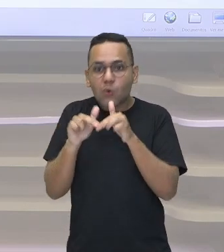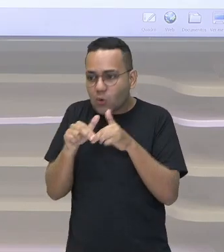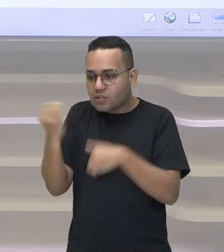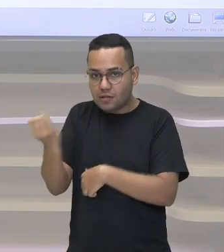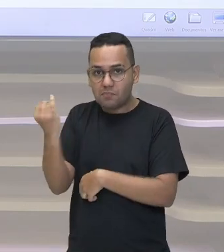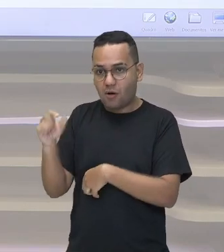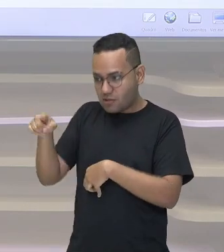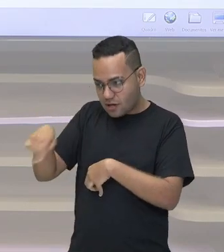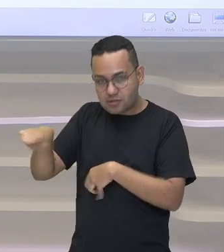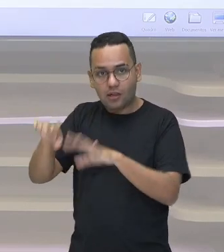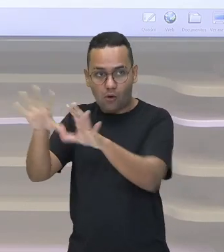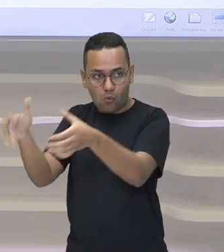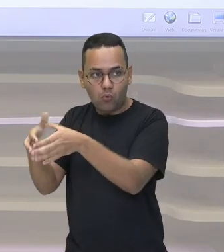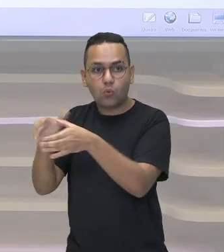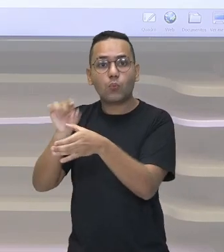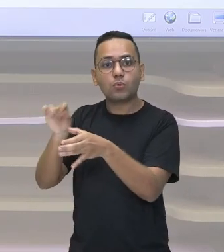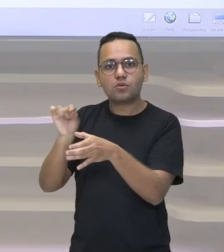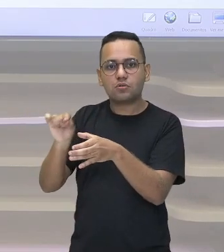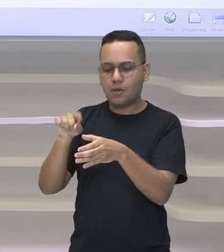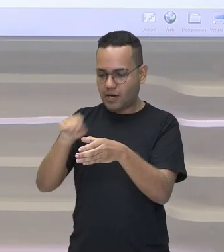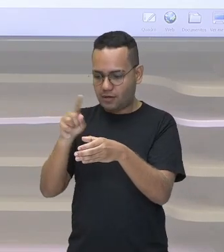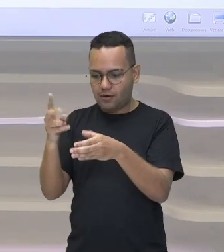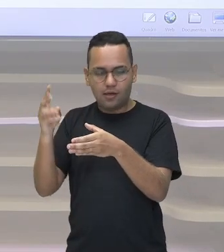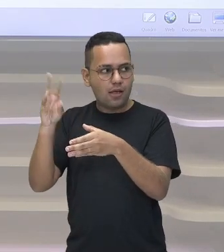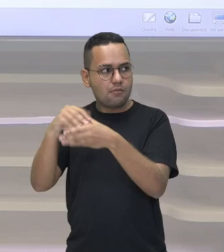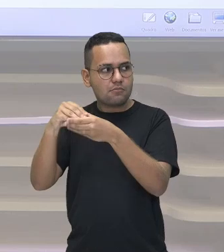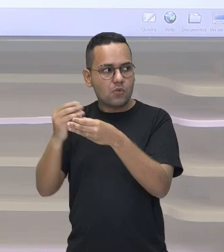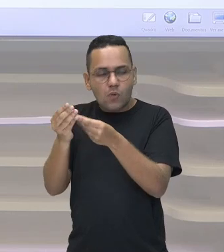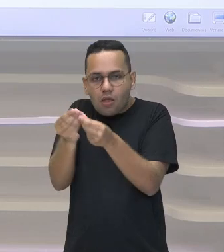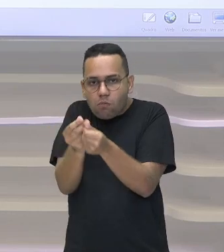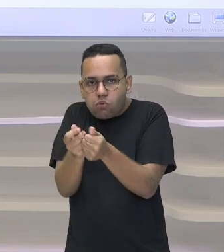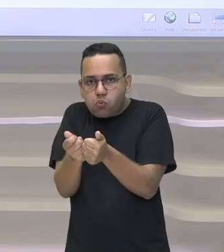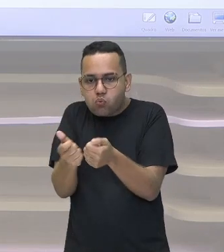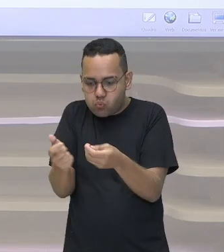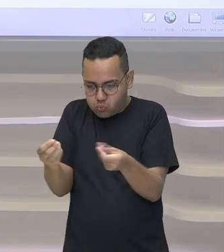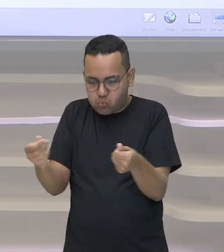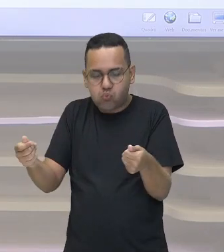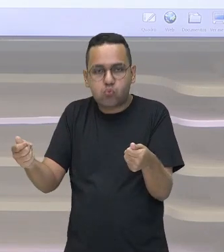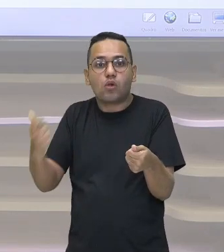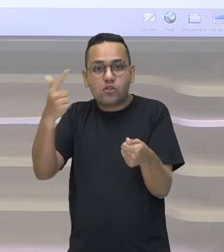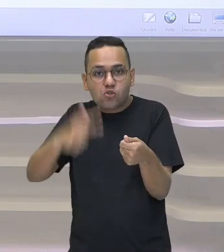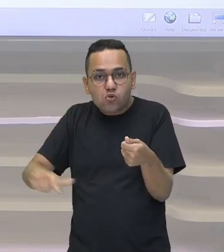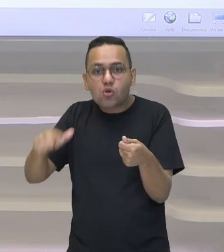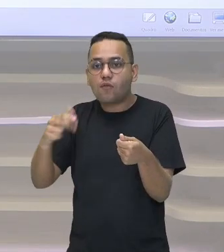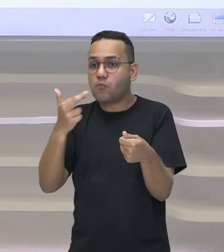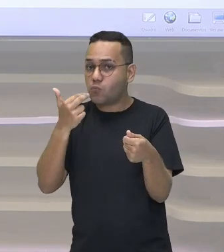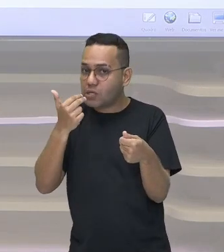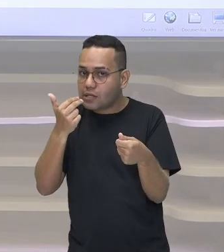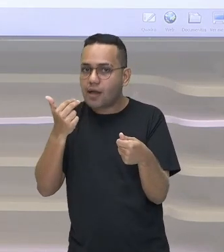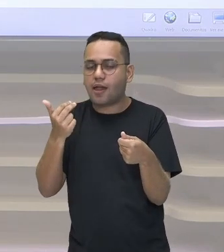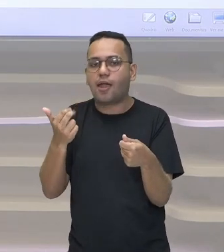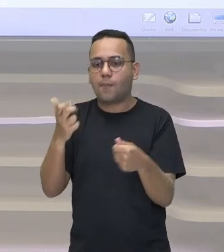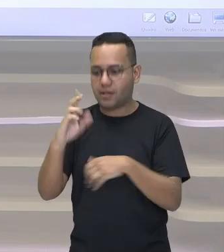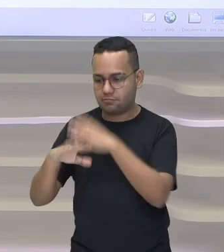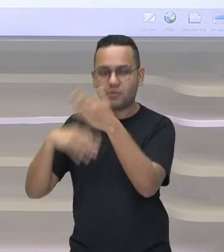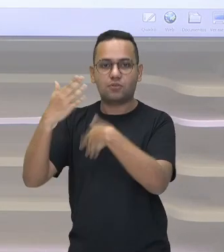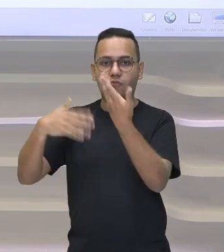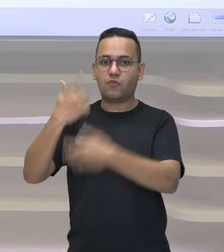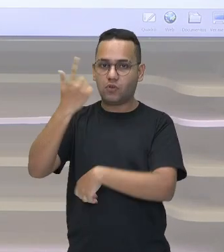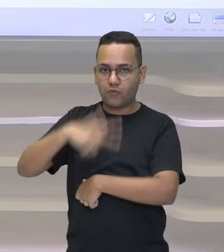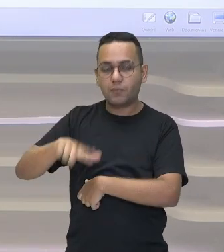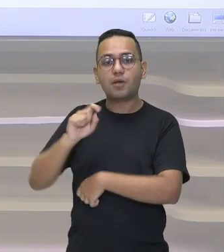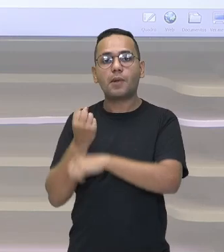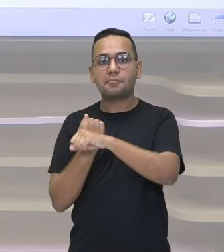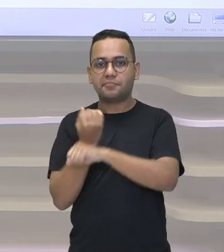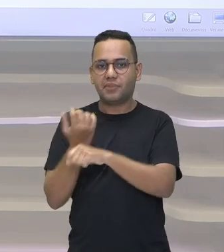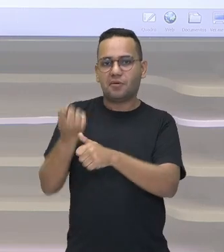ao ambiente minerais que podem ser utilizados pelos produtores, certo? Então, a